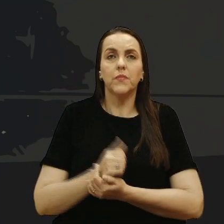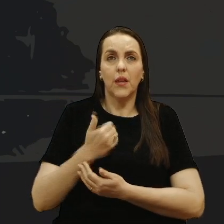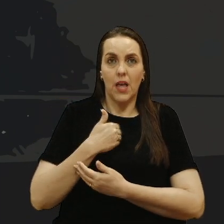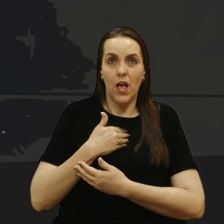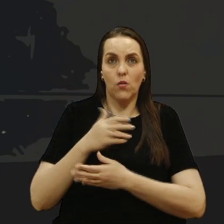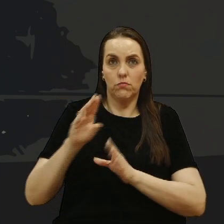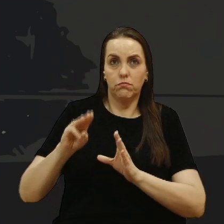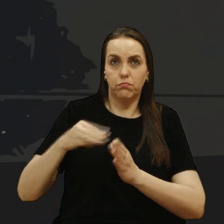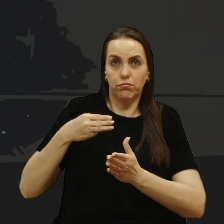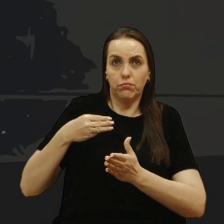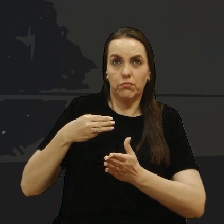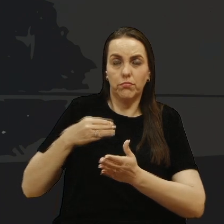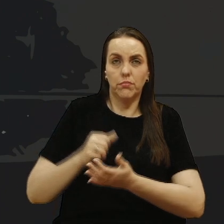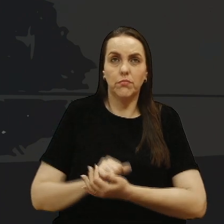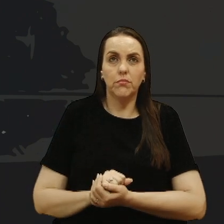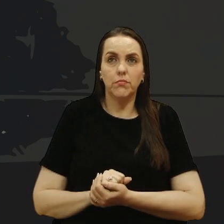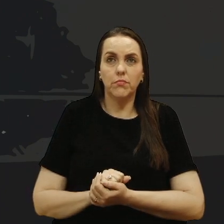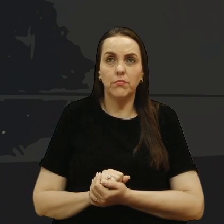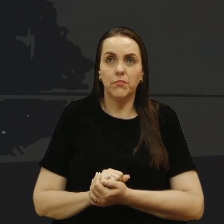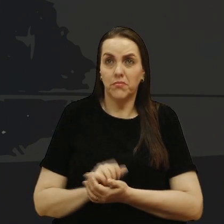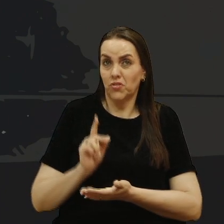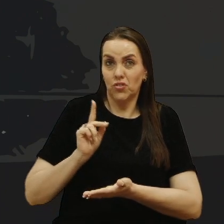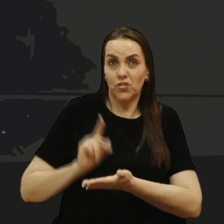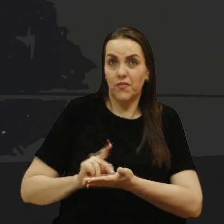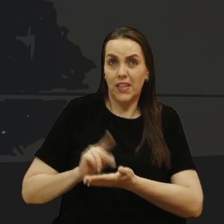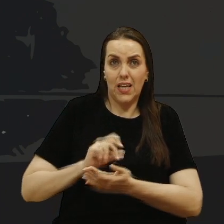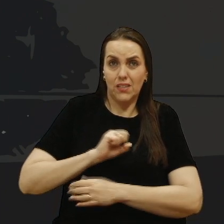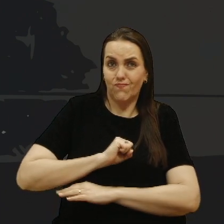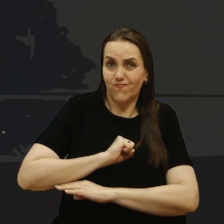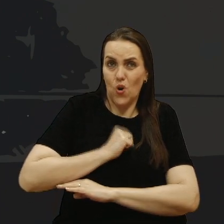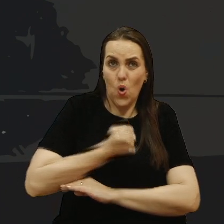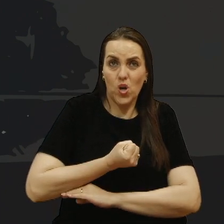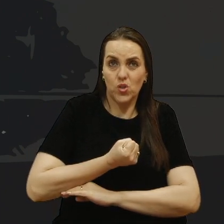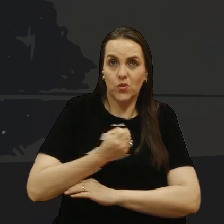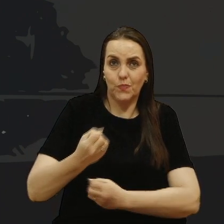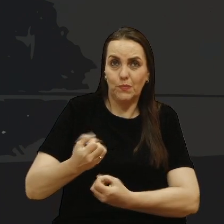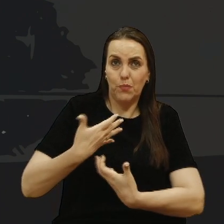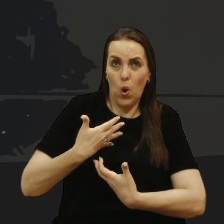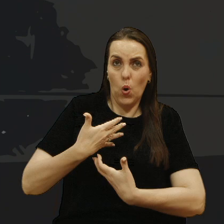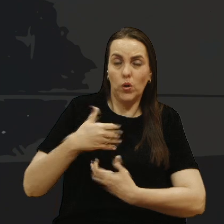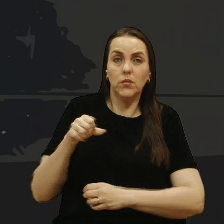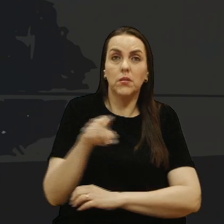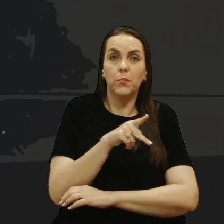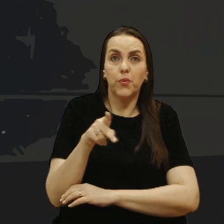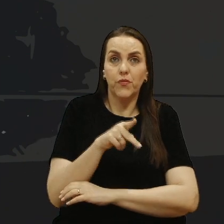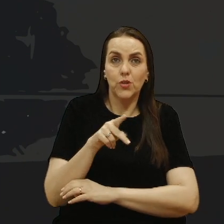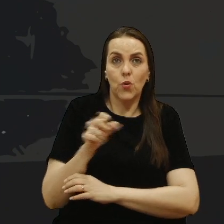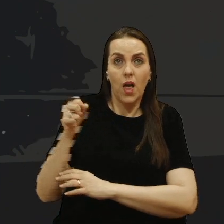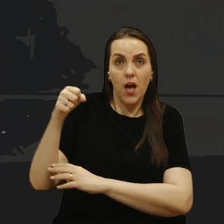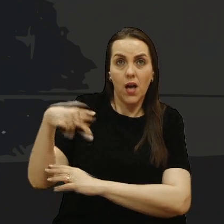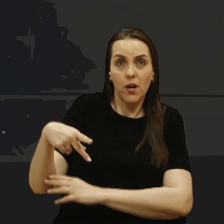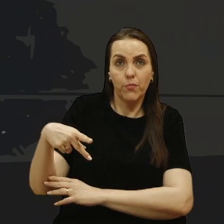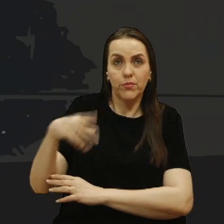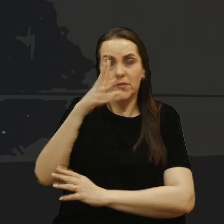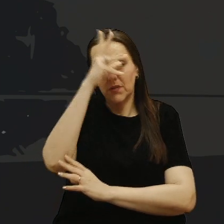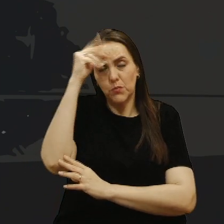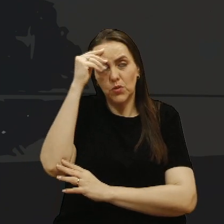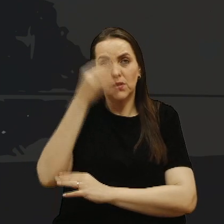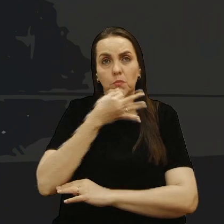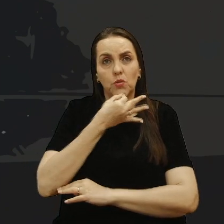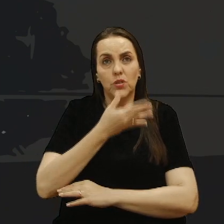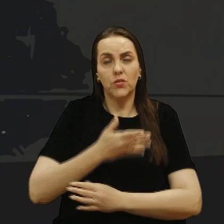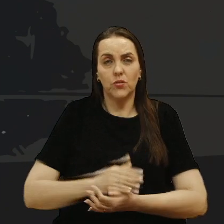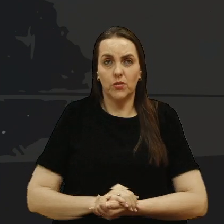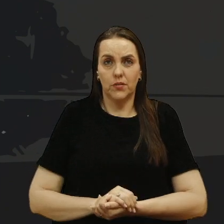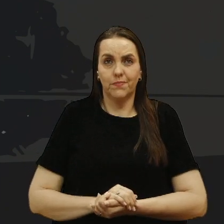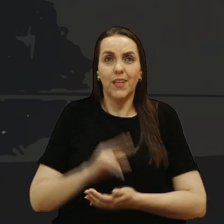recebi aí, literalmente, o ódio, né? O ódio de uma professora aposentada do nosso município de Caxias do Sul.